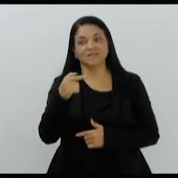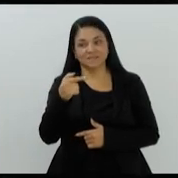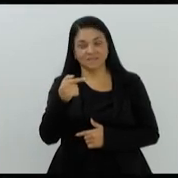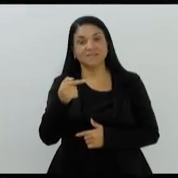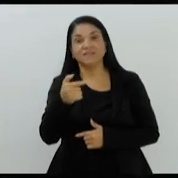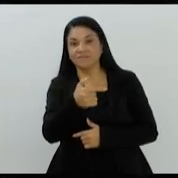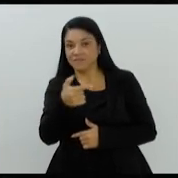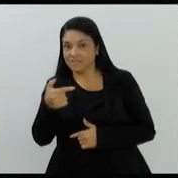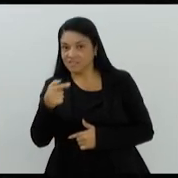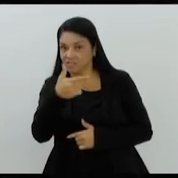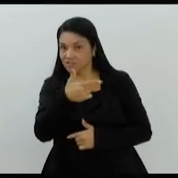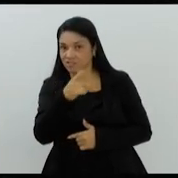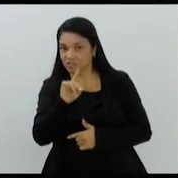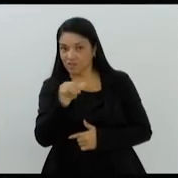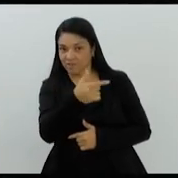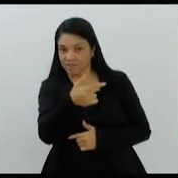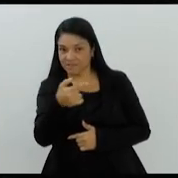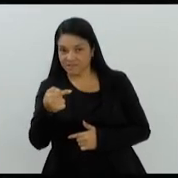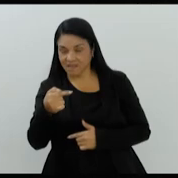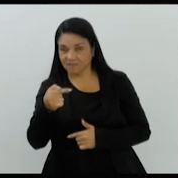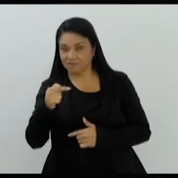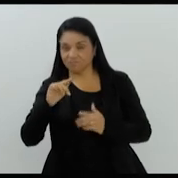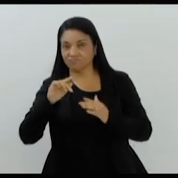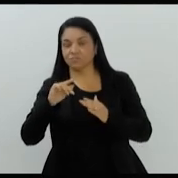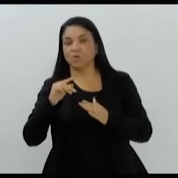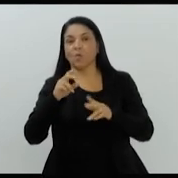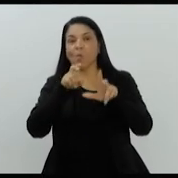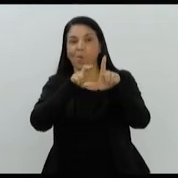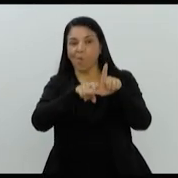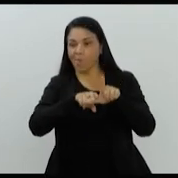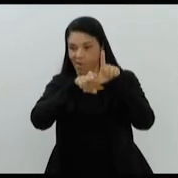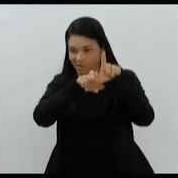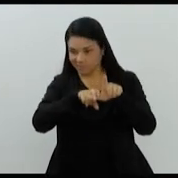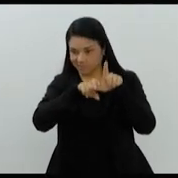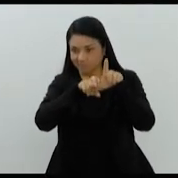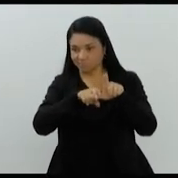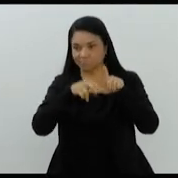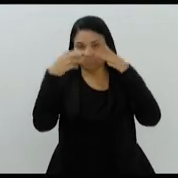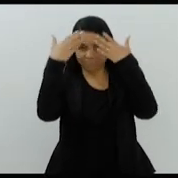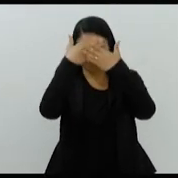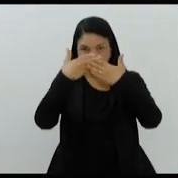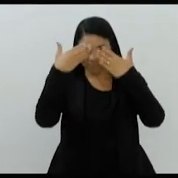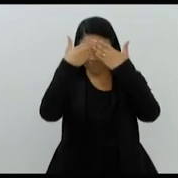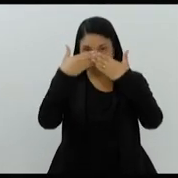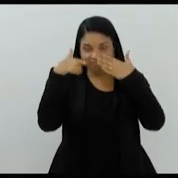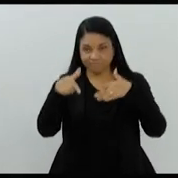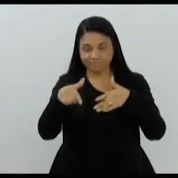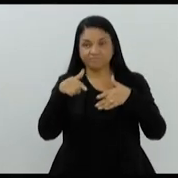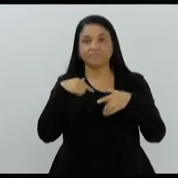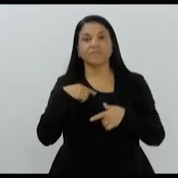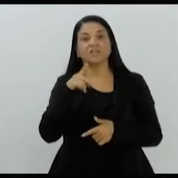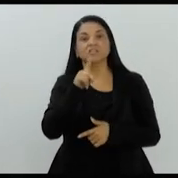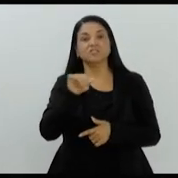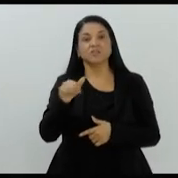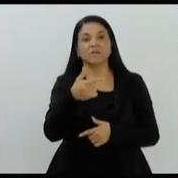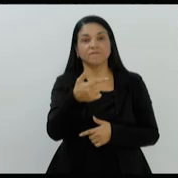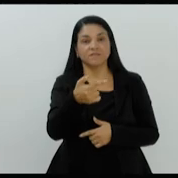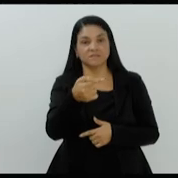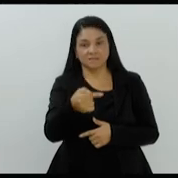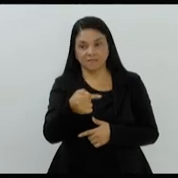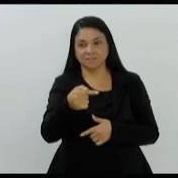Mas, para o gosto popular, é dia 27 de setembro, dia da